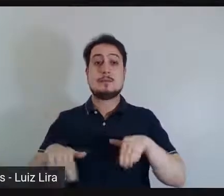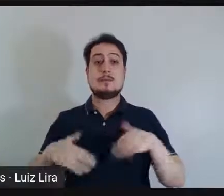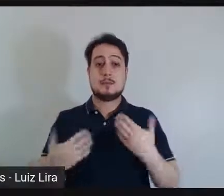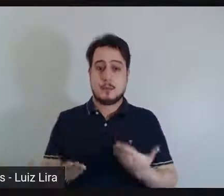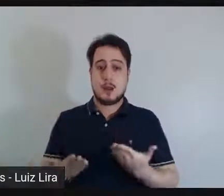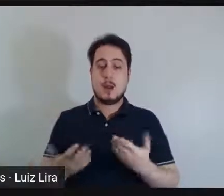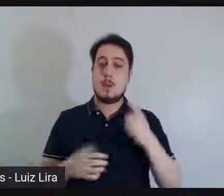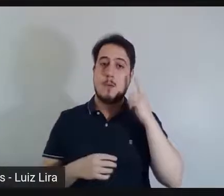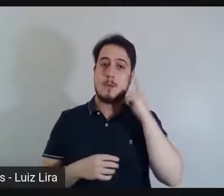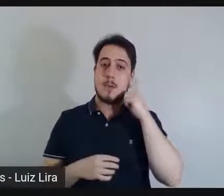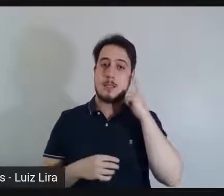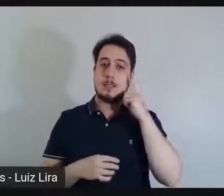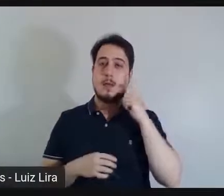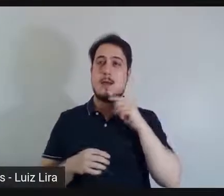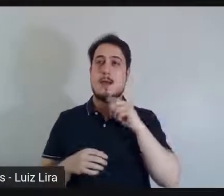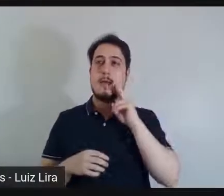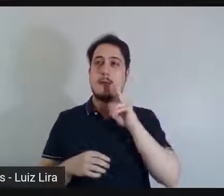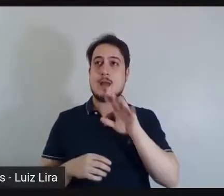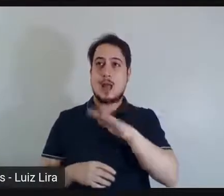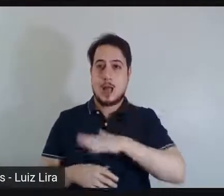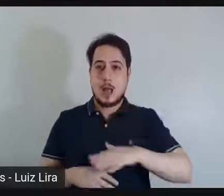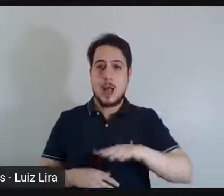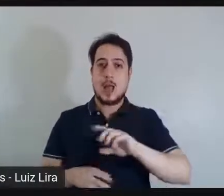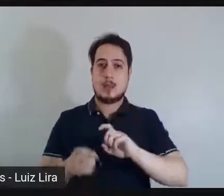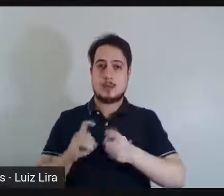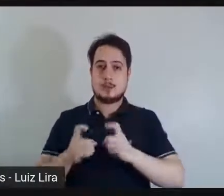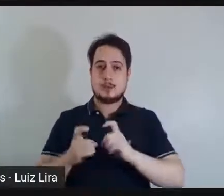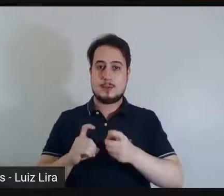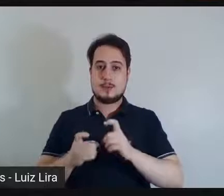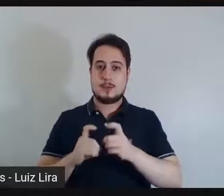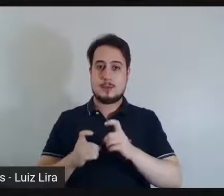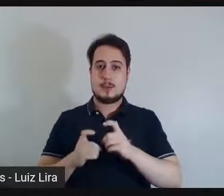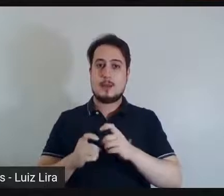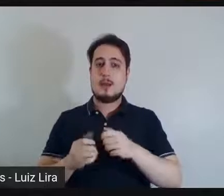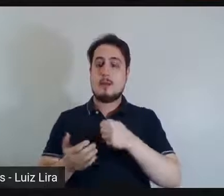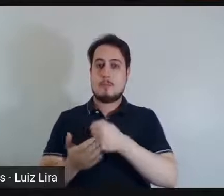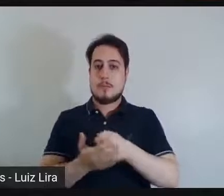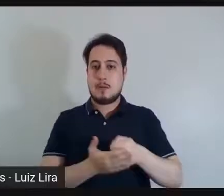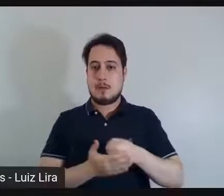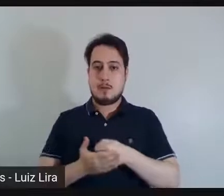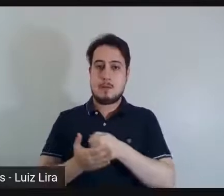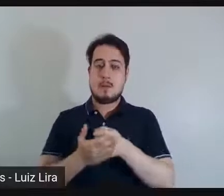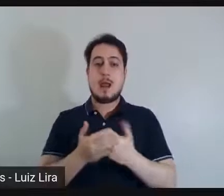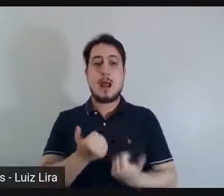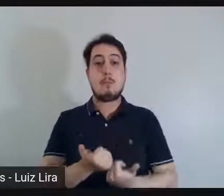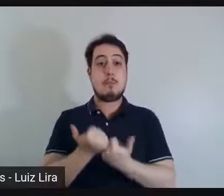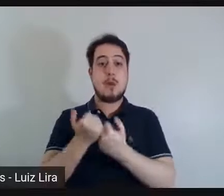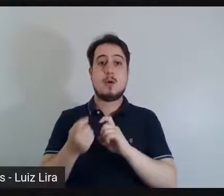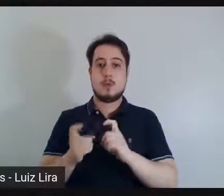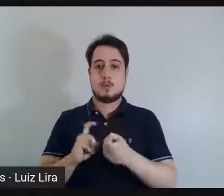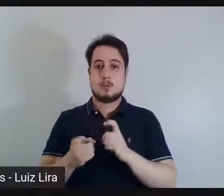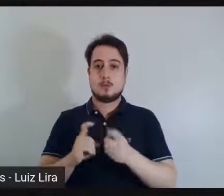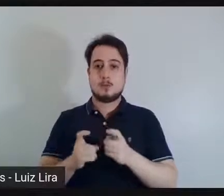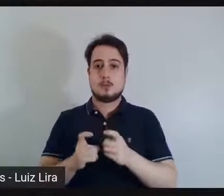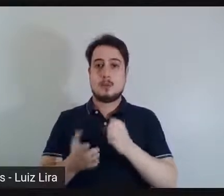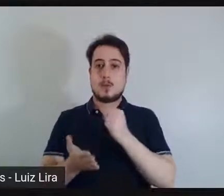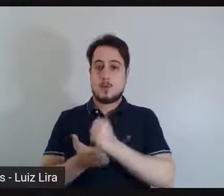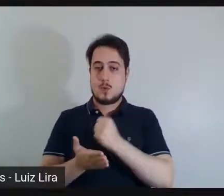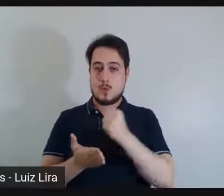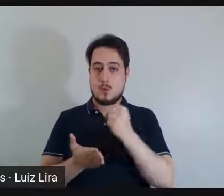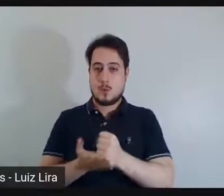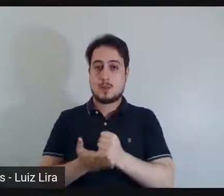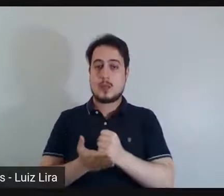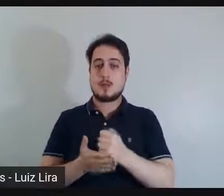apoio administrativo, que é uma das maiores despesas da administração pública em apoio administrativo, descontar de apoio administrativo, o apoio